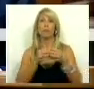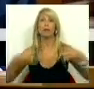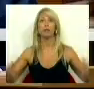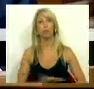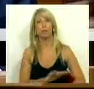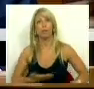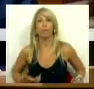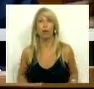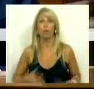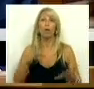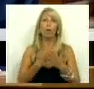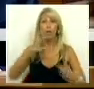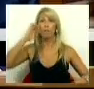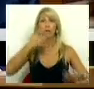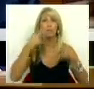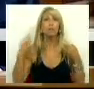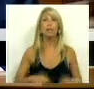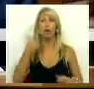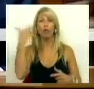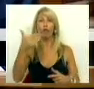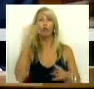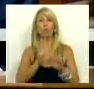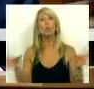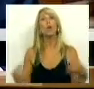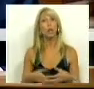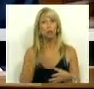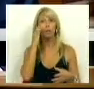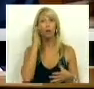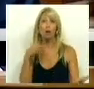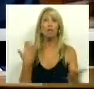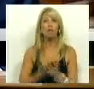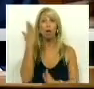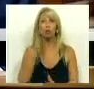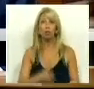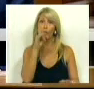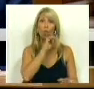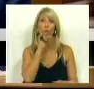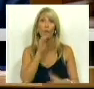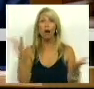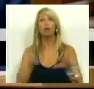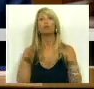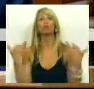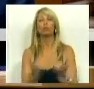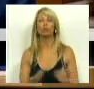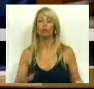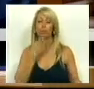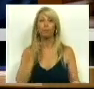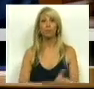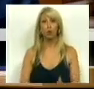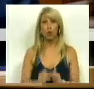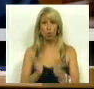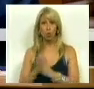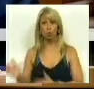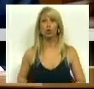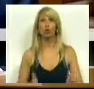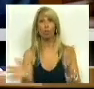desemprego, que compromete seriamente o nosso futuro coletivo e que agrava as injustiças sociais. Na verdade, todos os caminhos